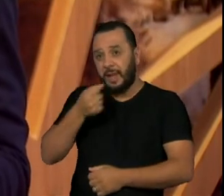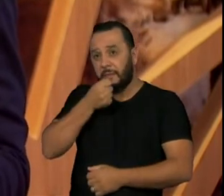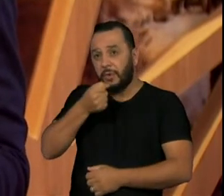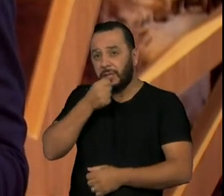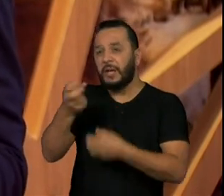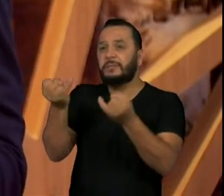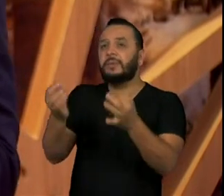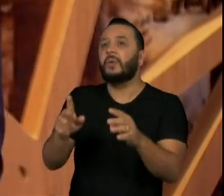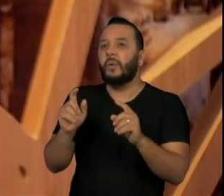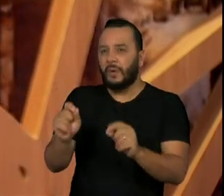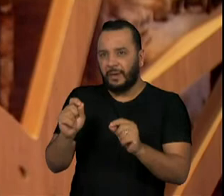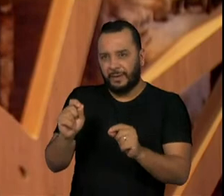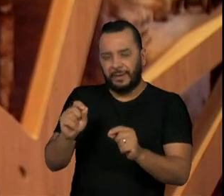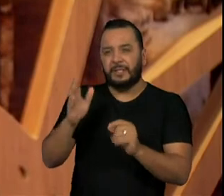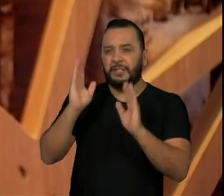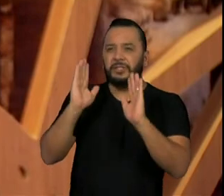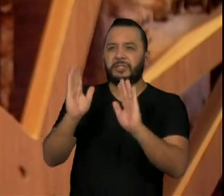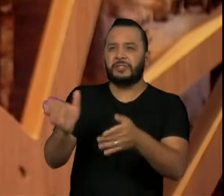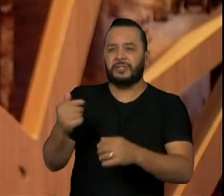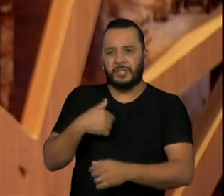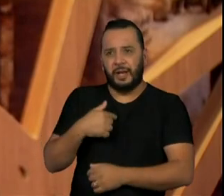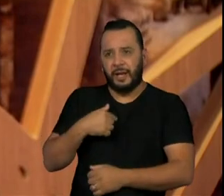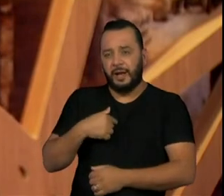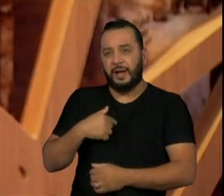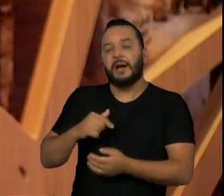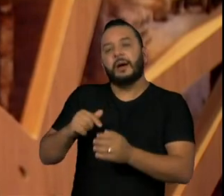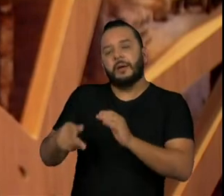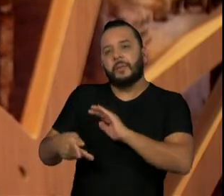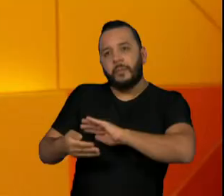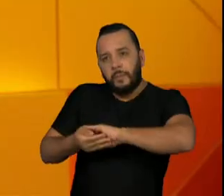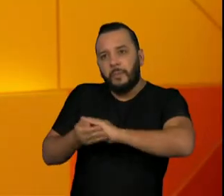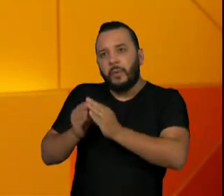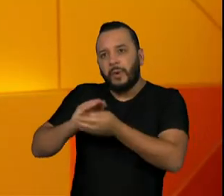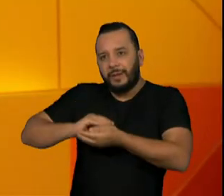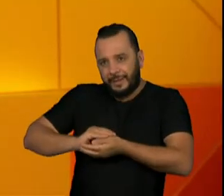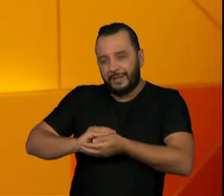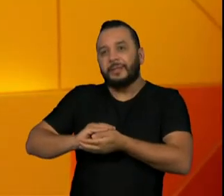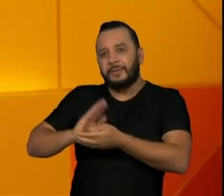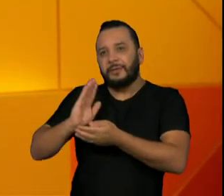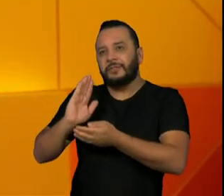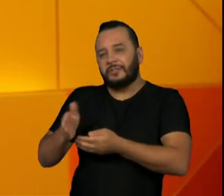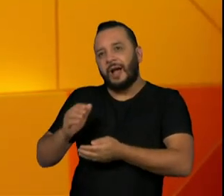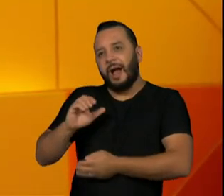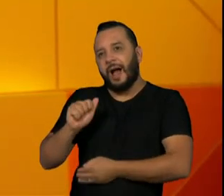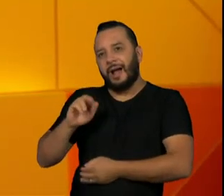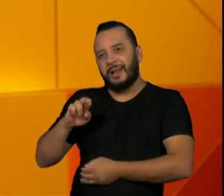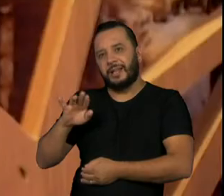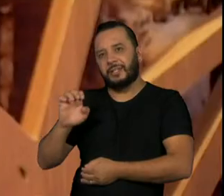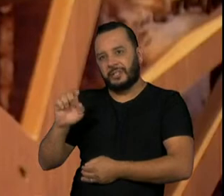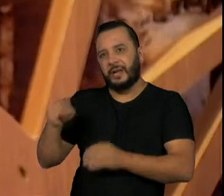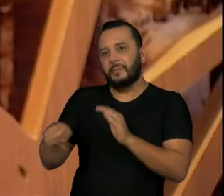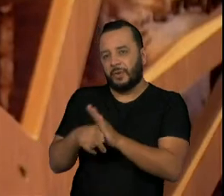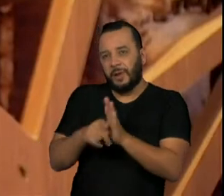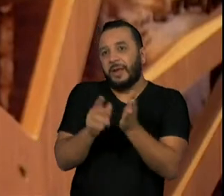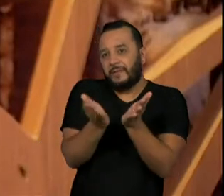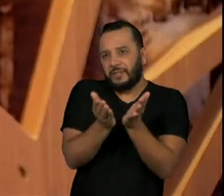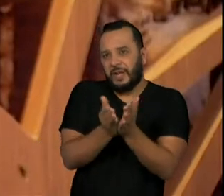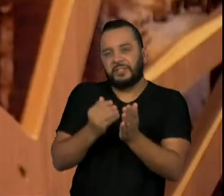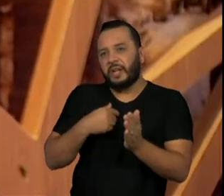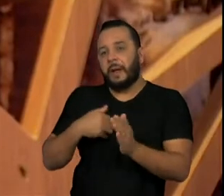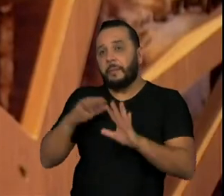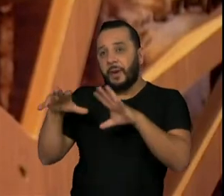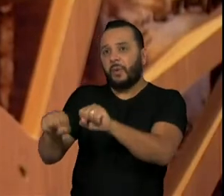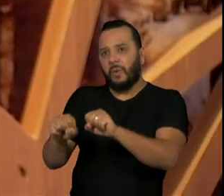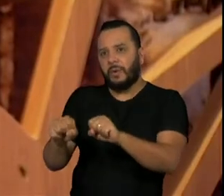quando houve uma apropriação do bolinho de acarajé pelos evangélicos, isso foi abominado, porque